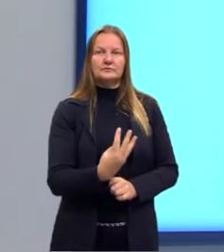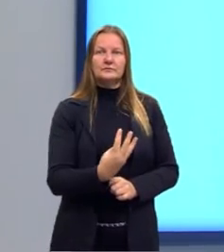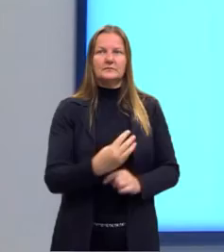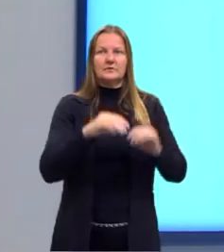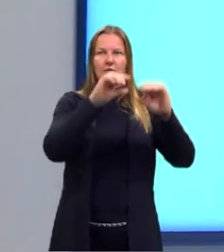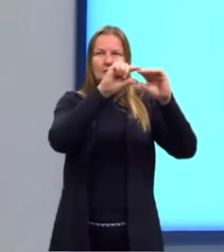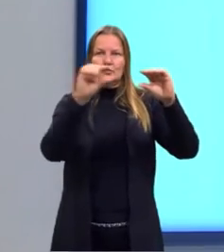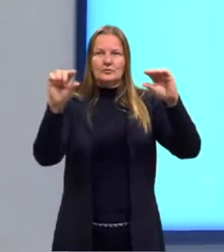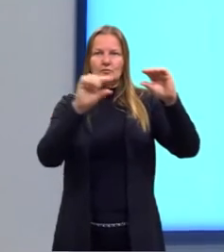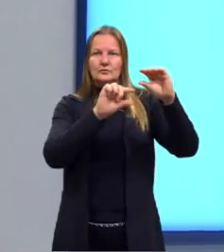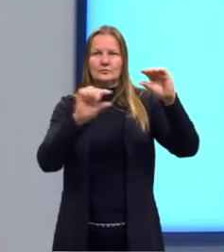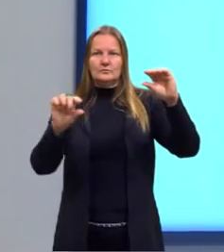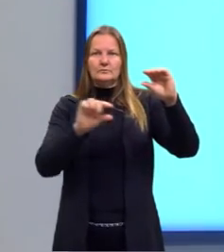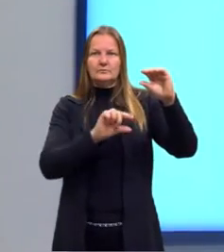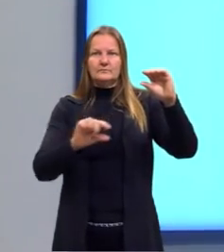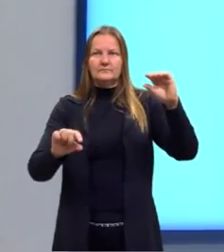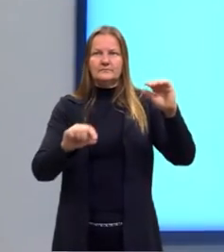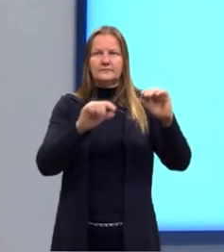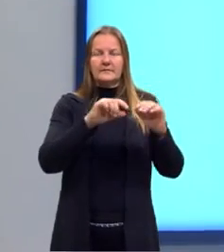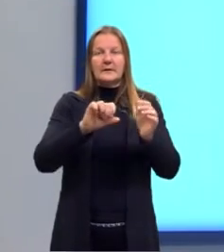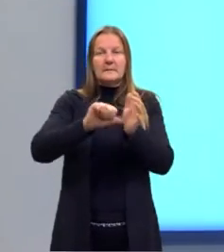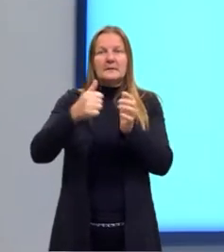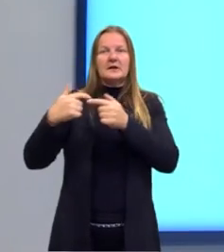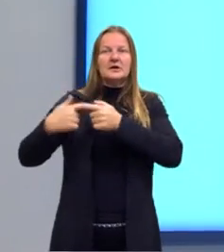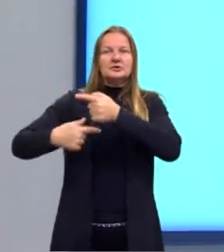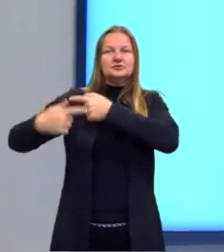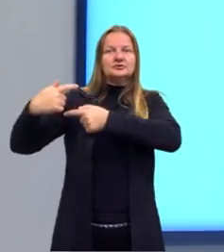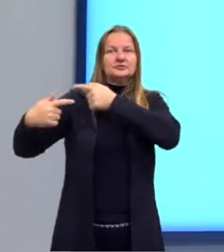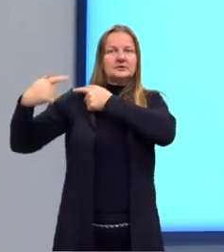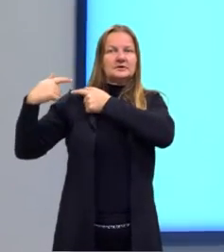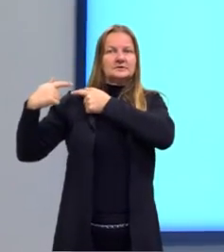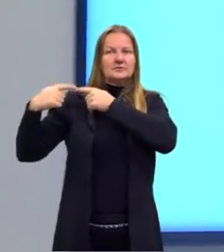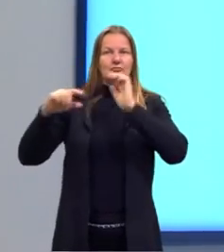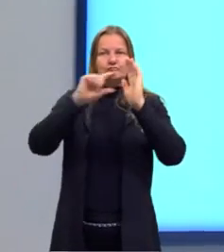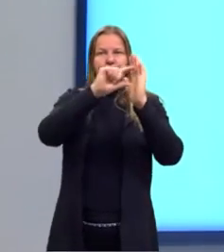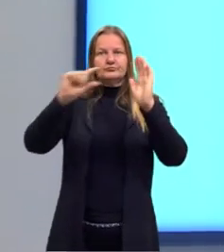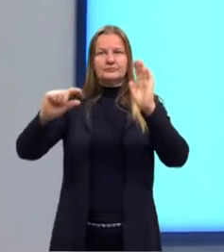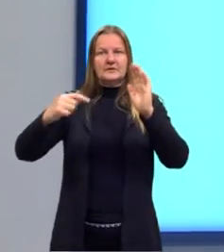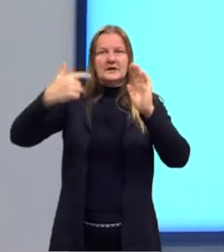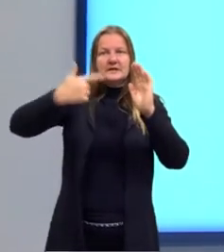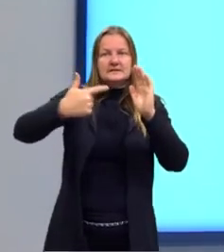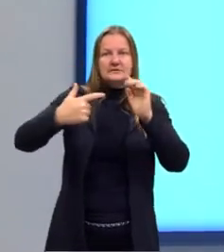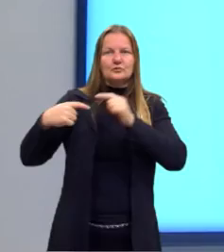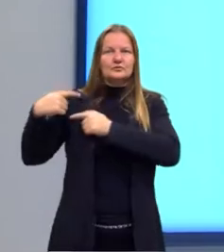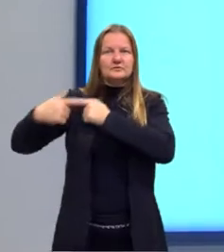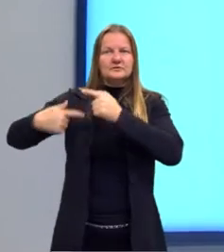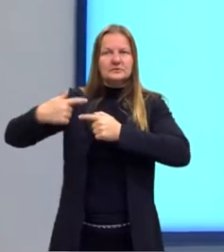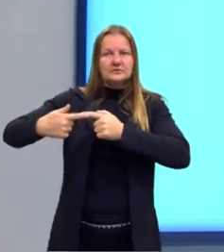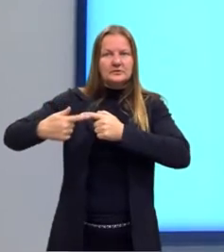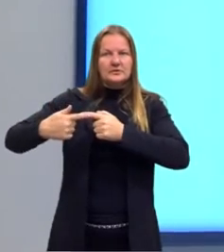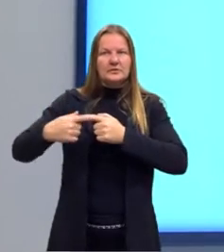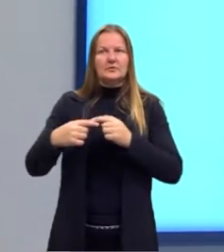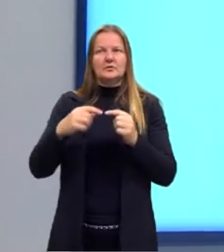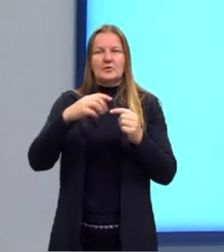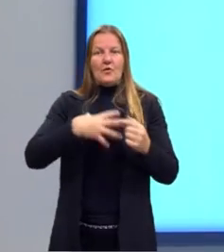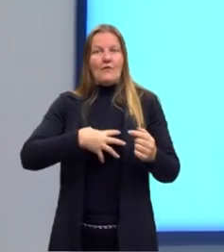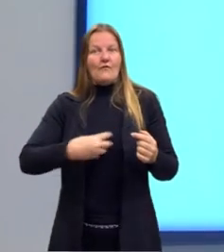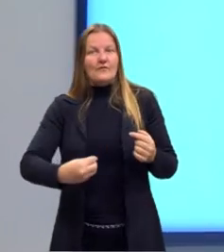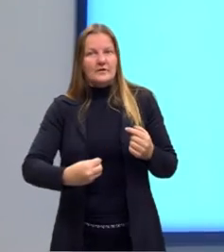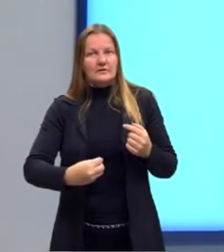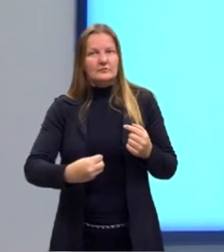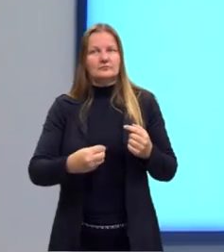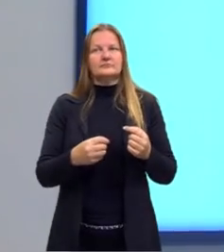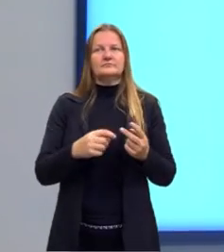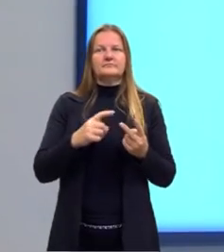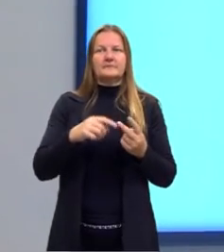significa significa primeira geração aqui nessa linha a segunda geração que são os filhos né